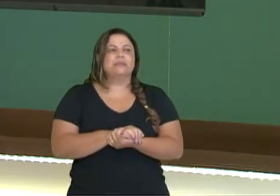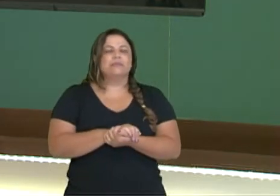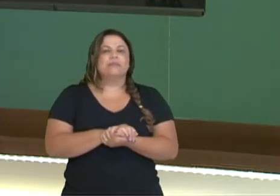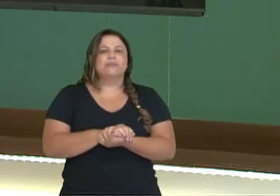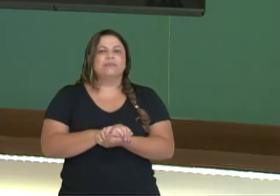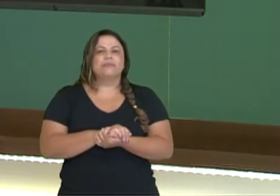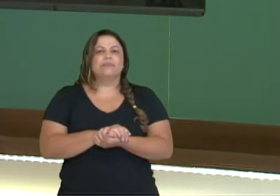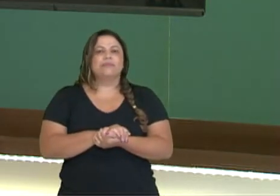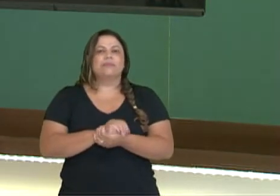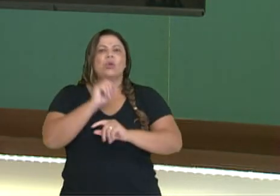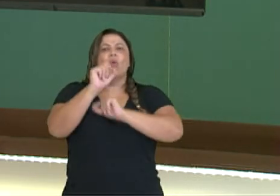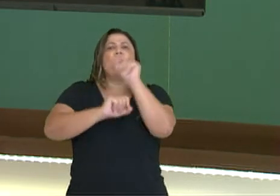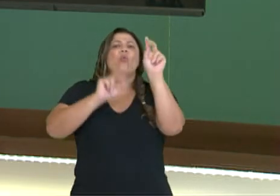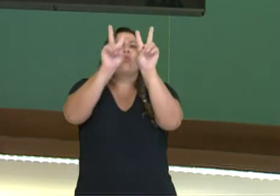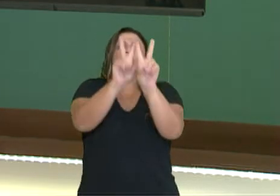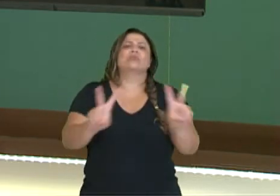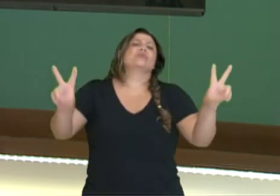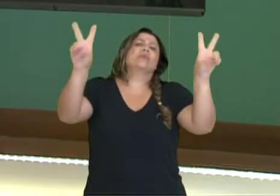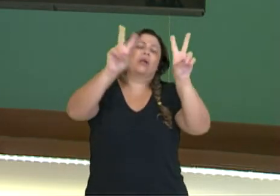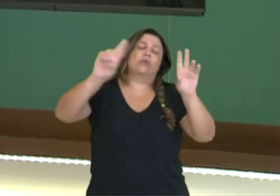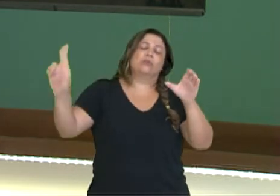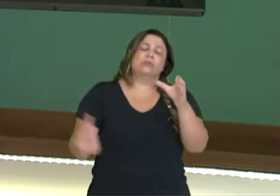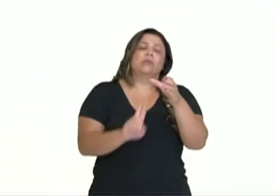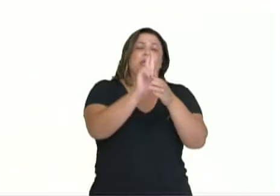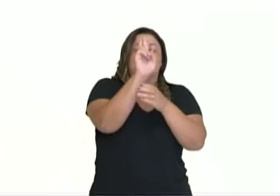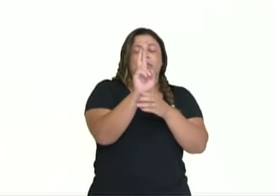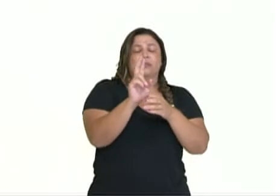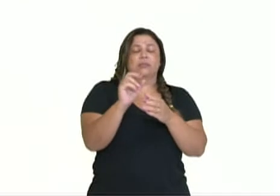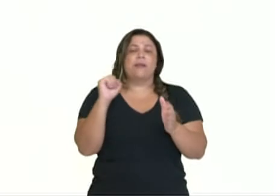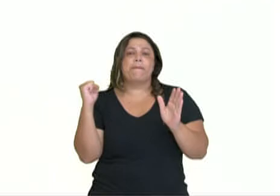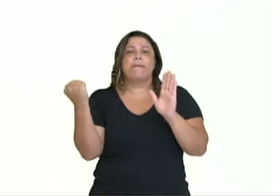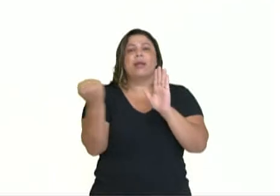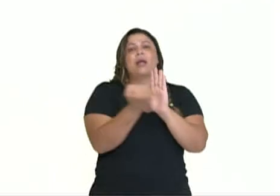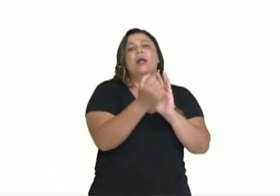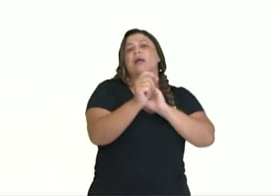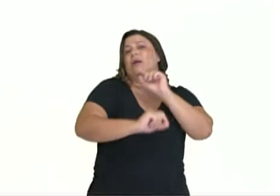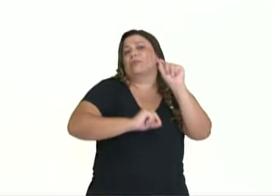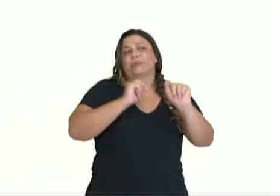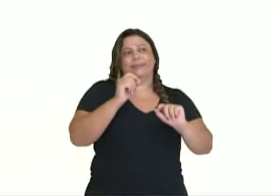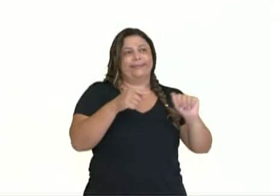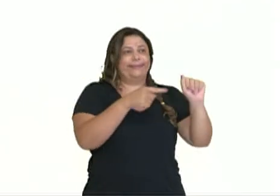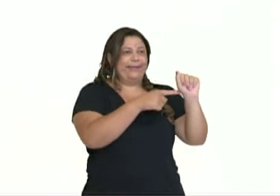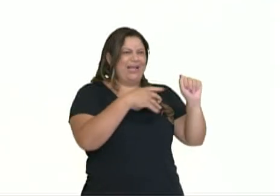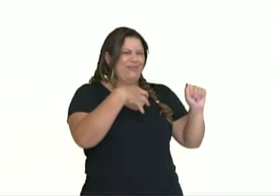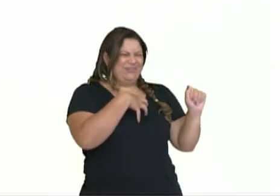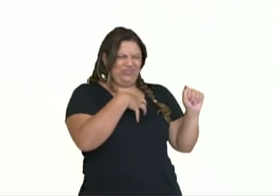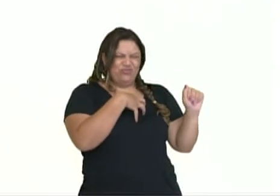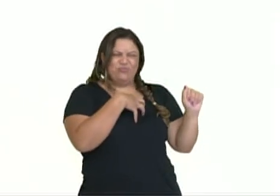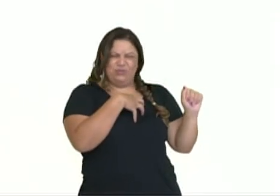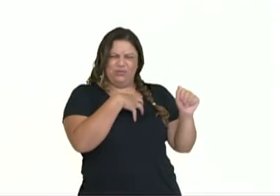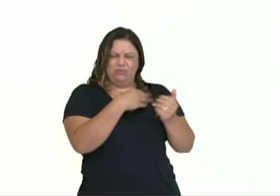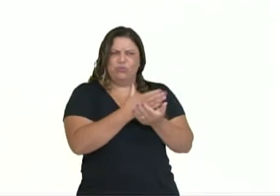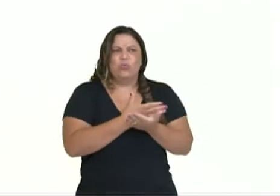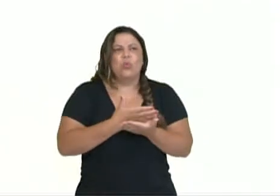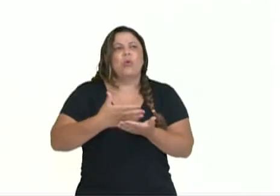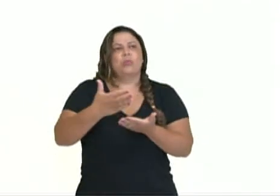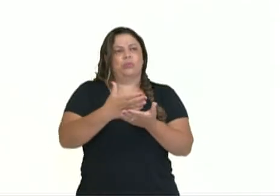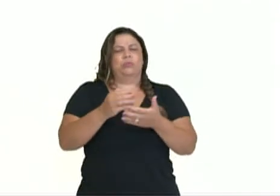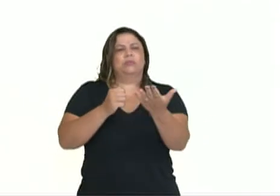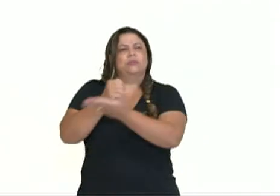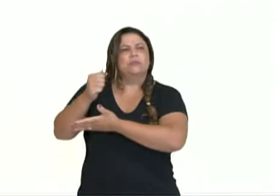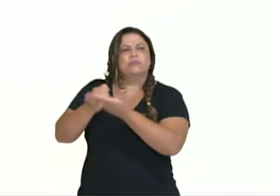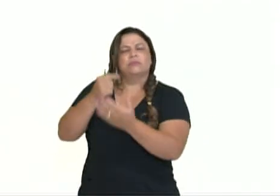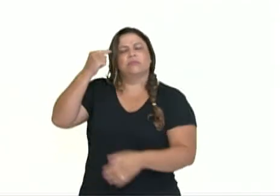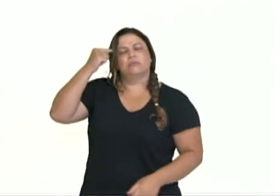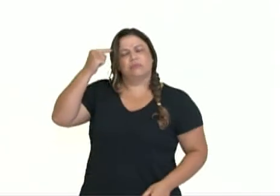lá. Os valores renascentistas marcaram, alternativa A, o sentimento como princípio básico do